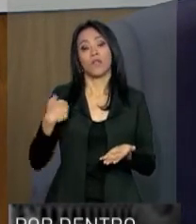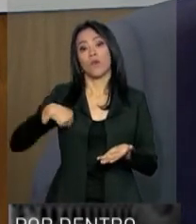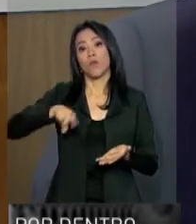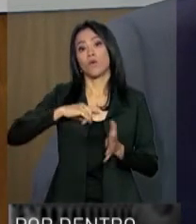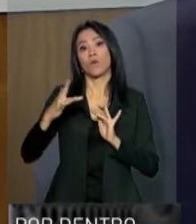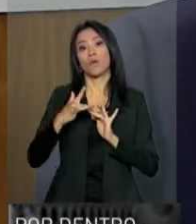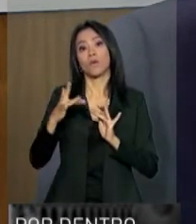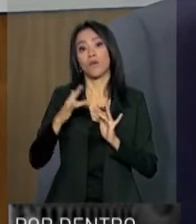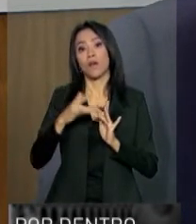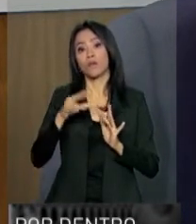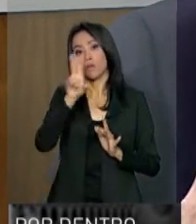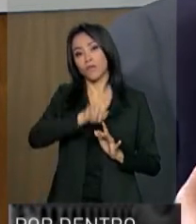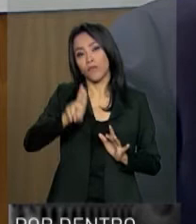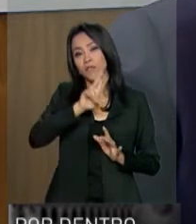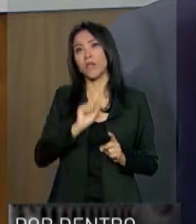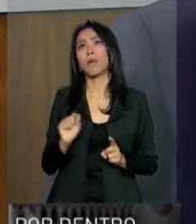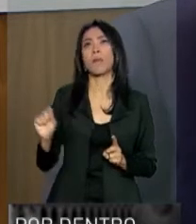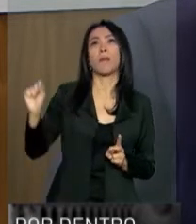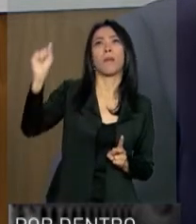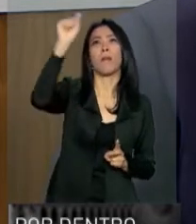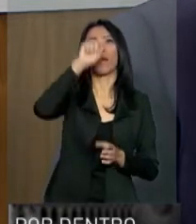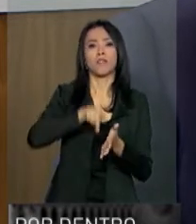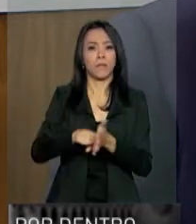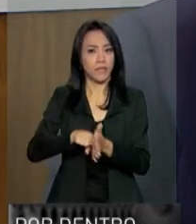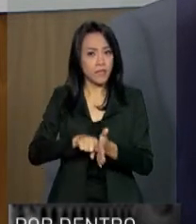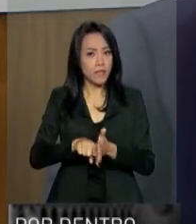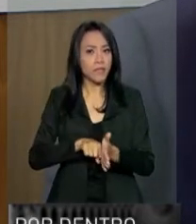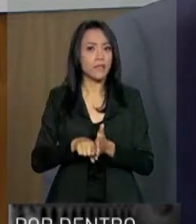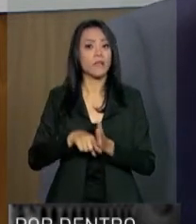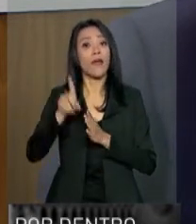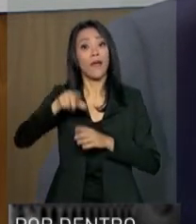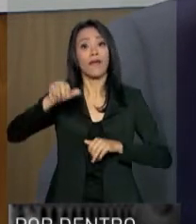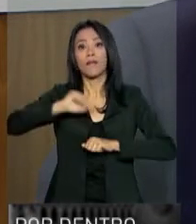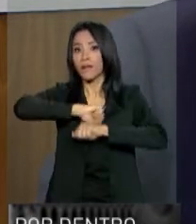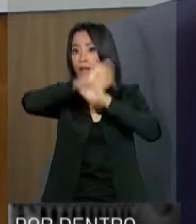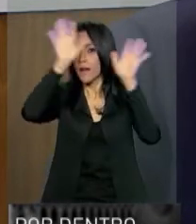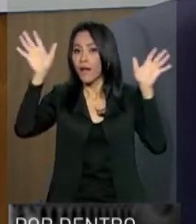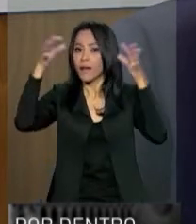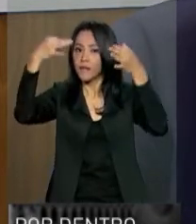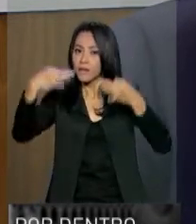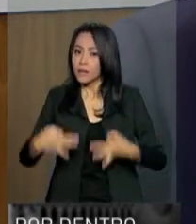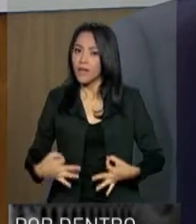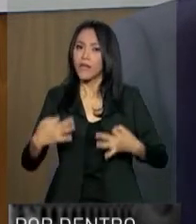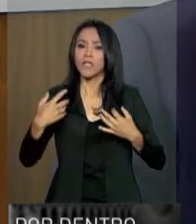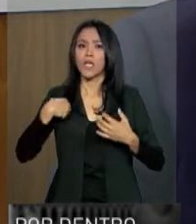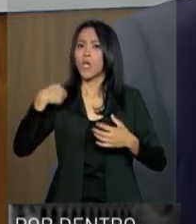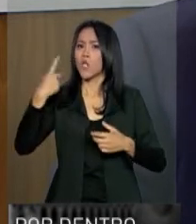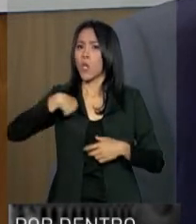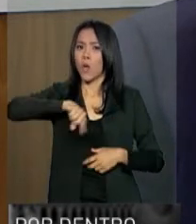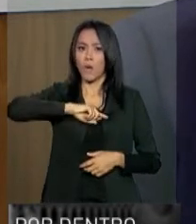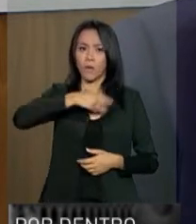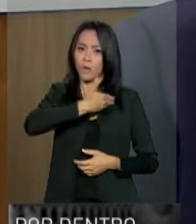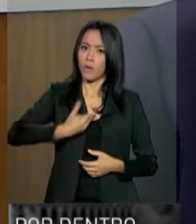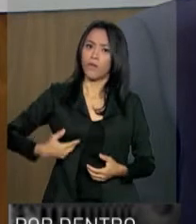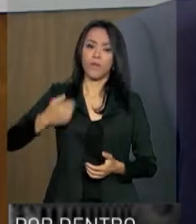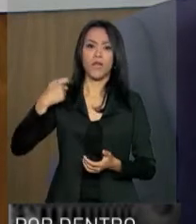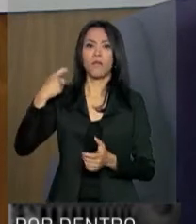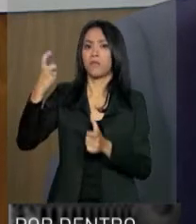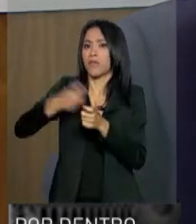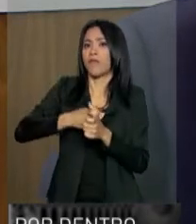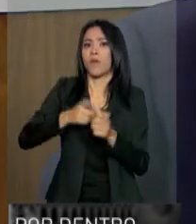de pesquisa com as universidades ela é transparente correta não devemos nada mas faltam recursos